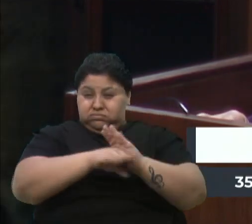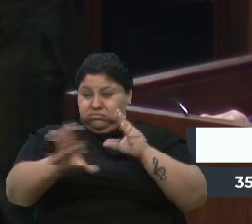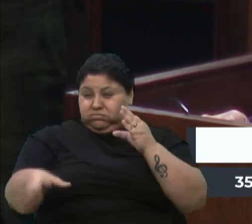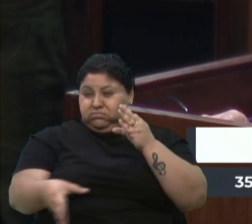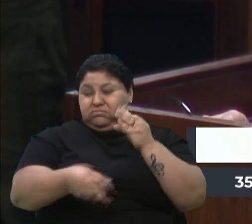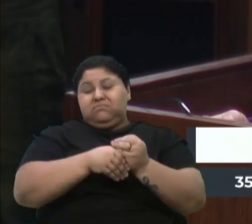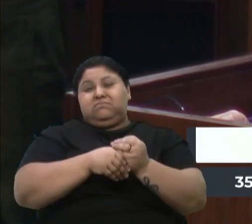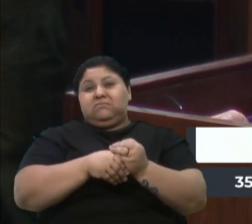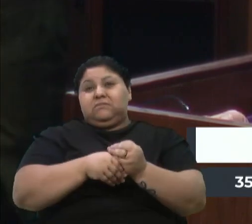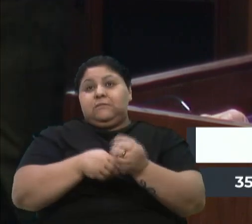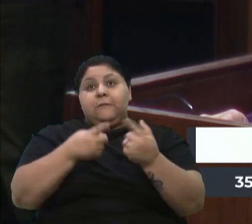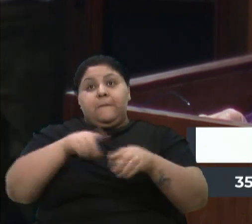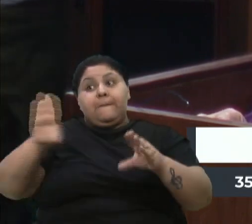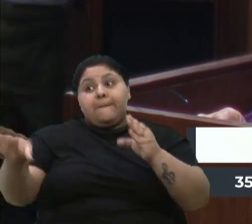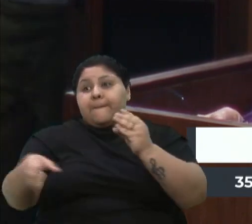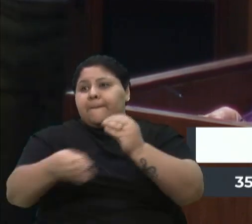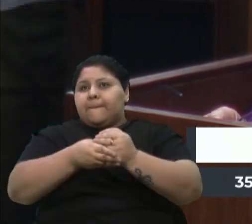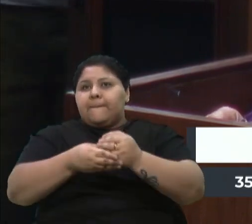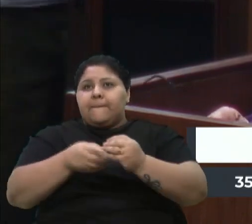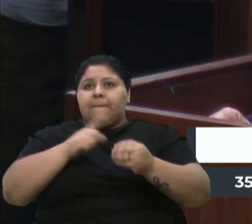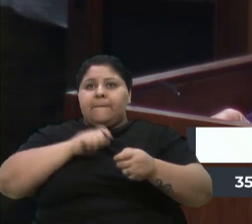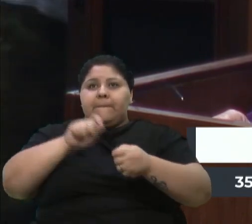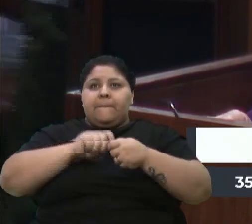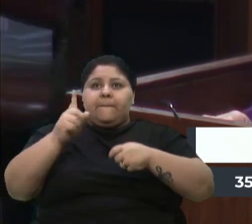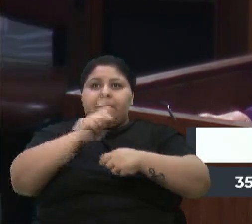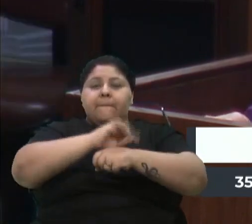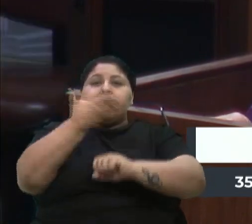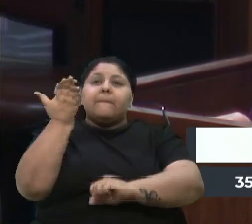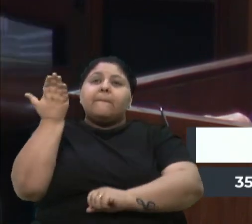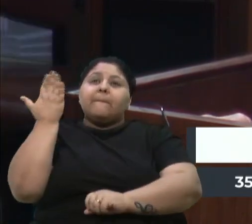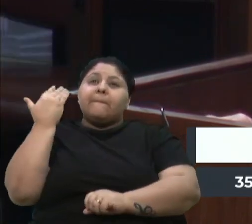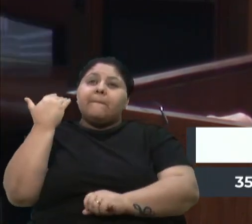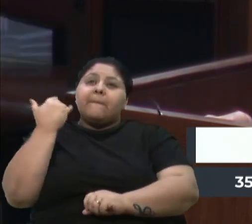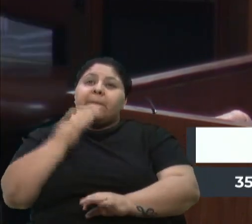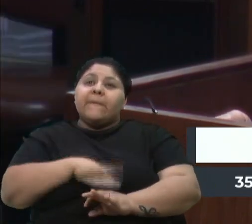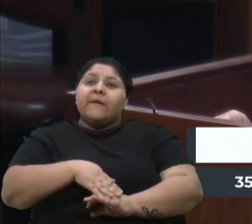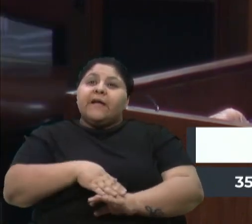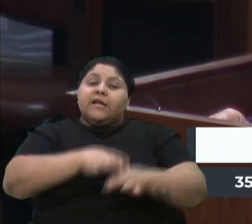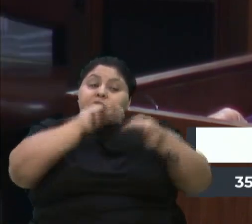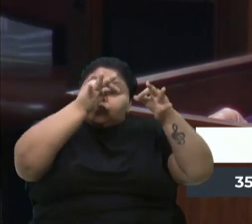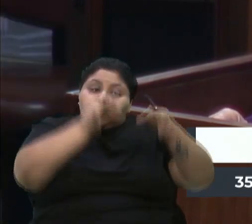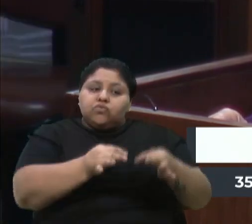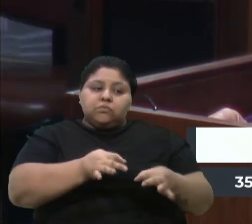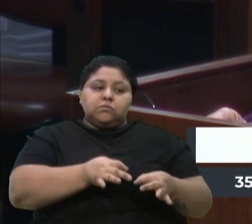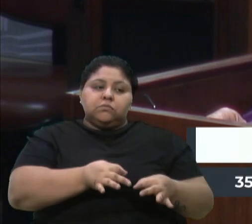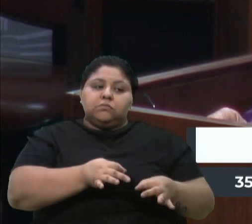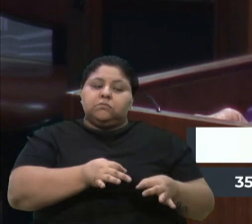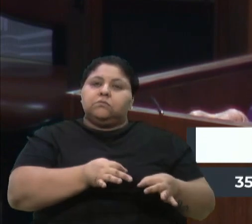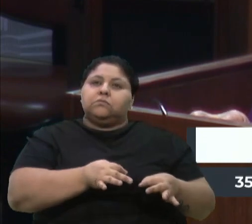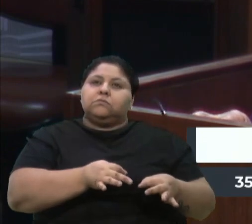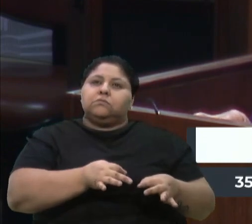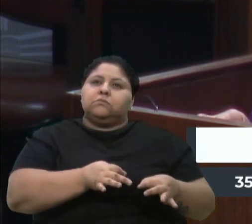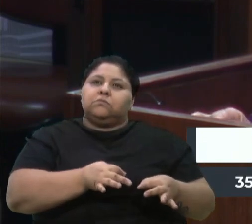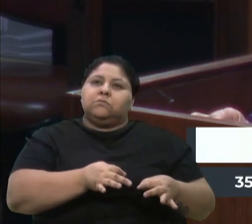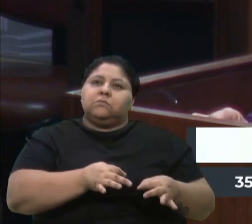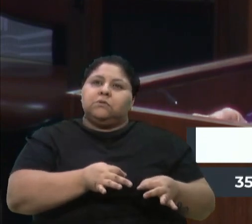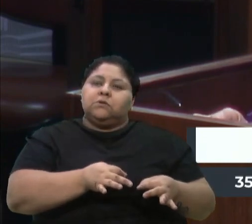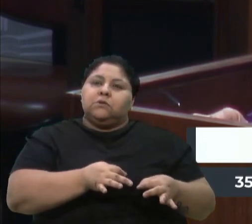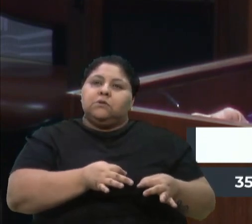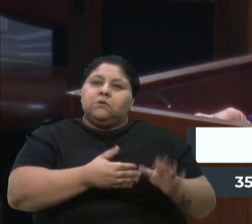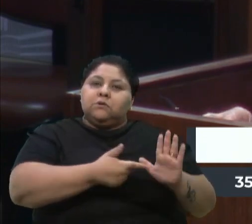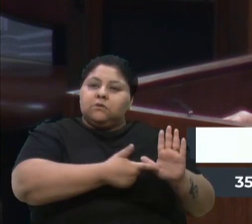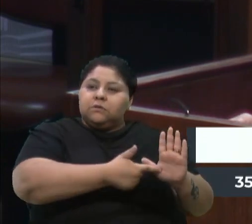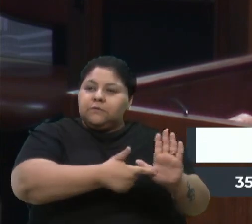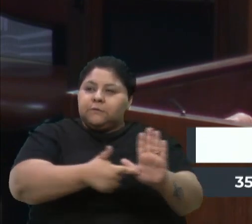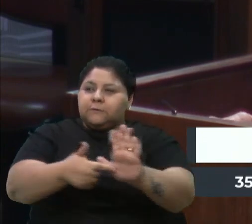as emendas que eu fiz há dias atrás, colega Marisol, é justamente para contemplar